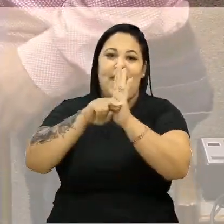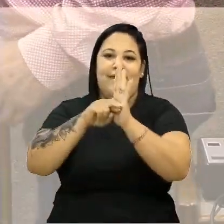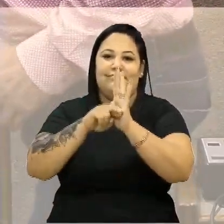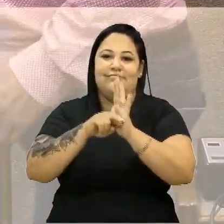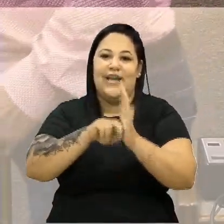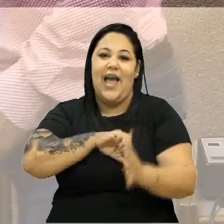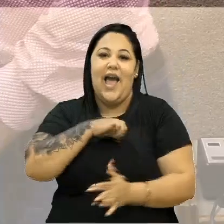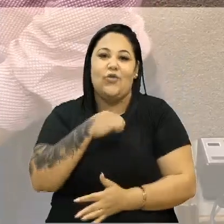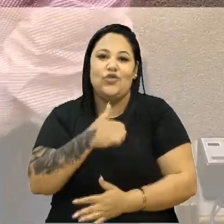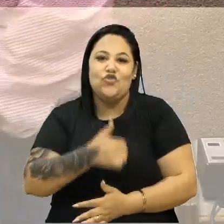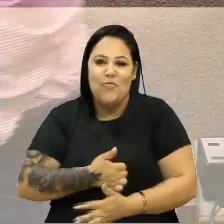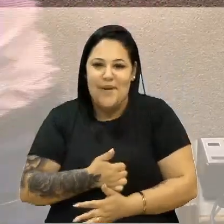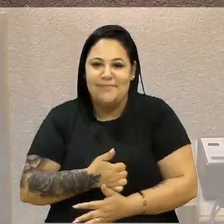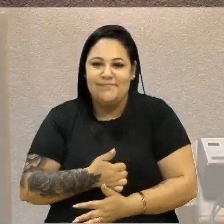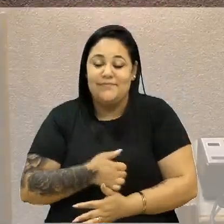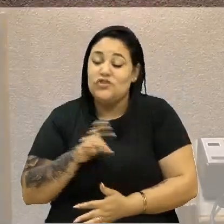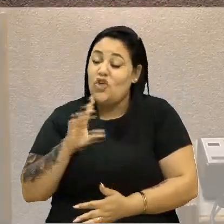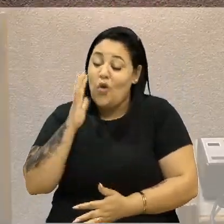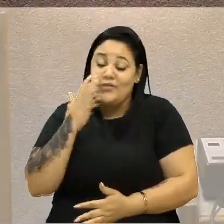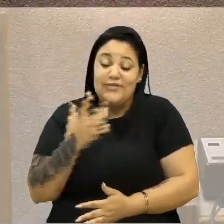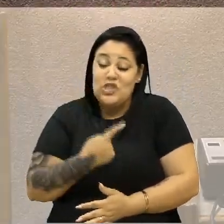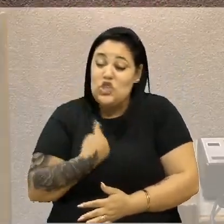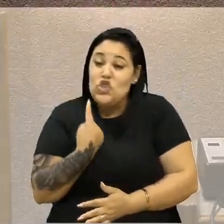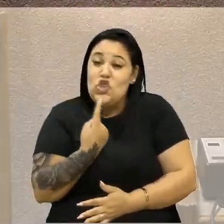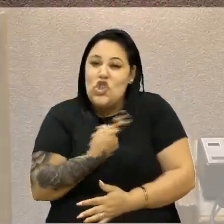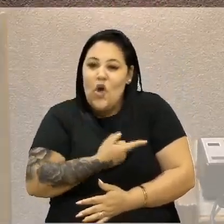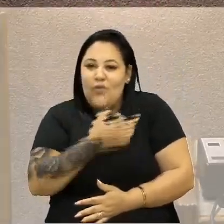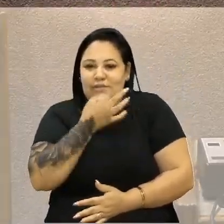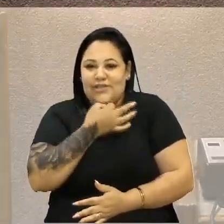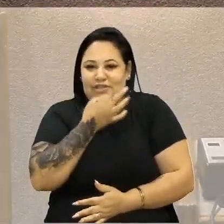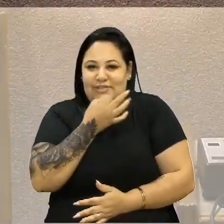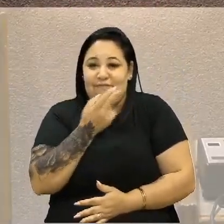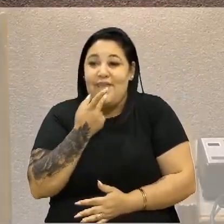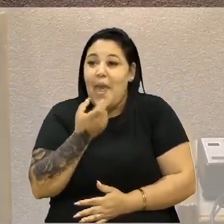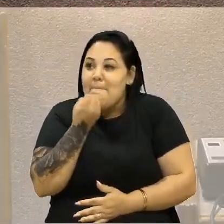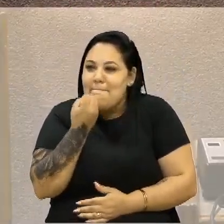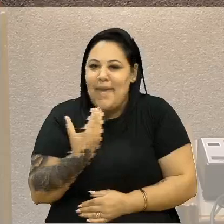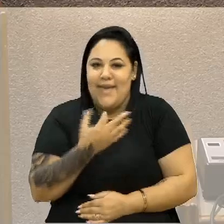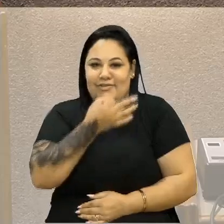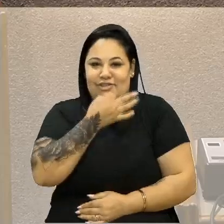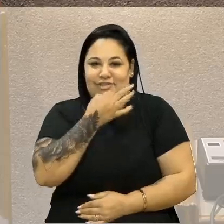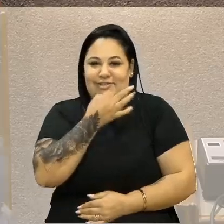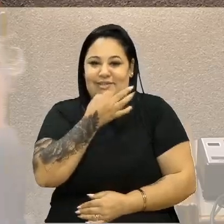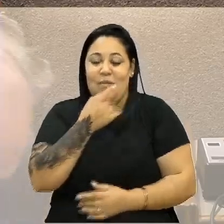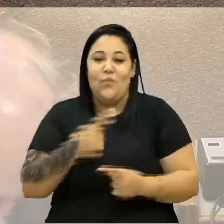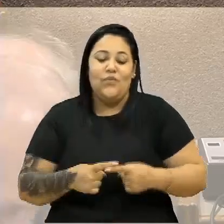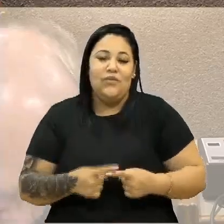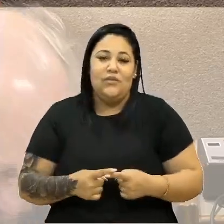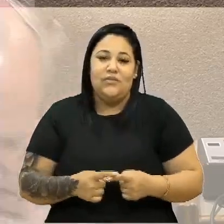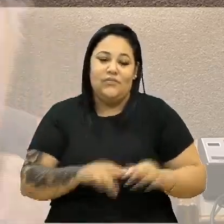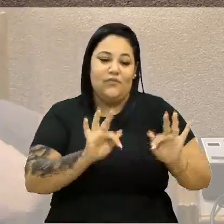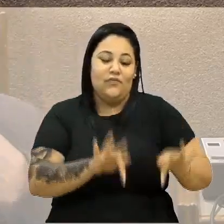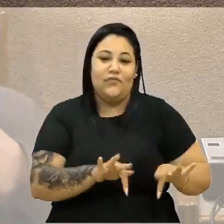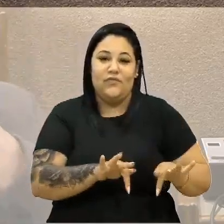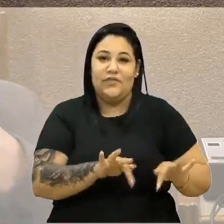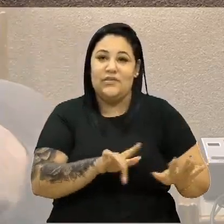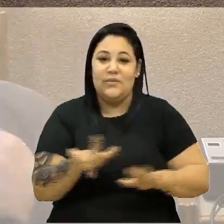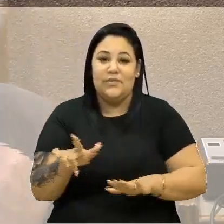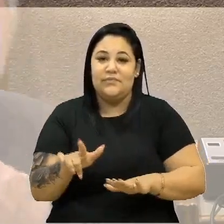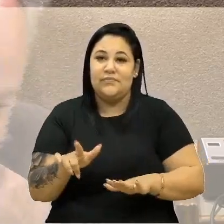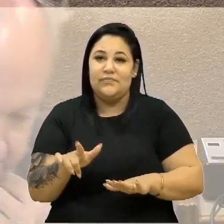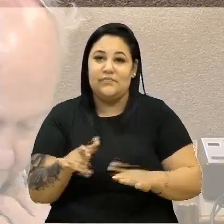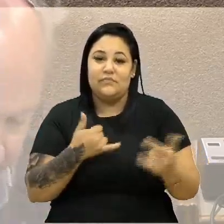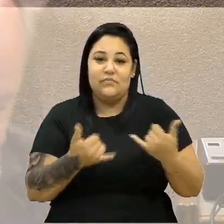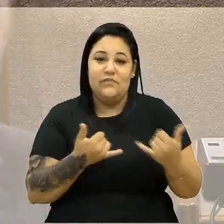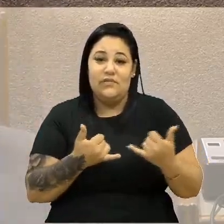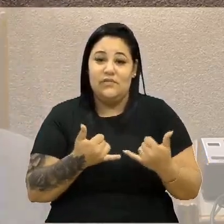E isso só vai acontecer quando nós falarmos bem da nossa cidade. Se a gente, né, no final de semana, ao invés de prestigiar as belezas